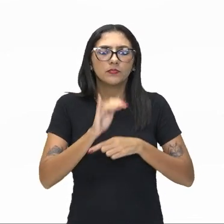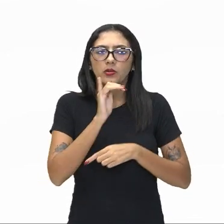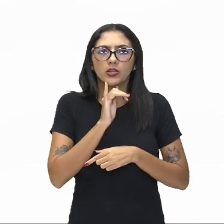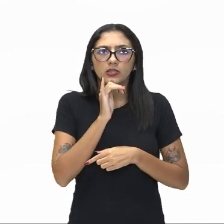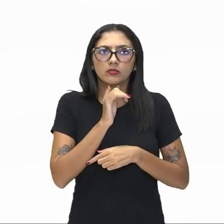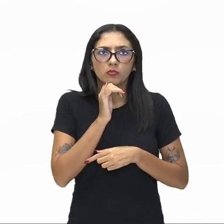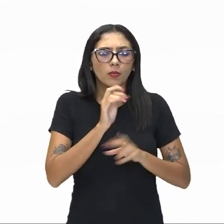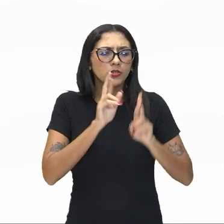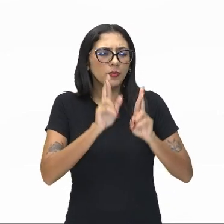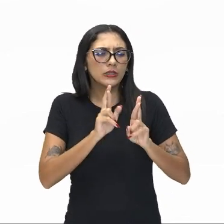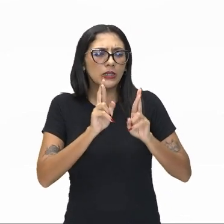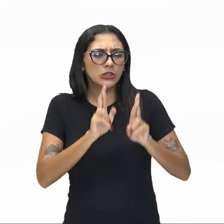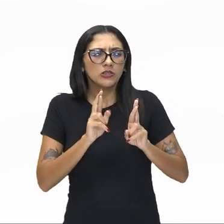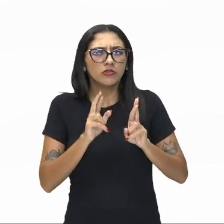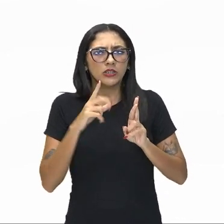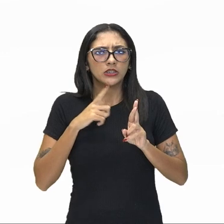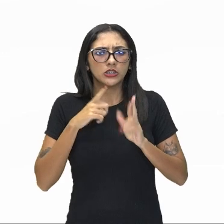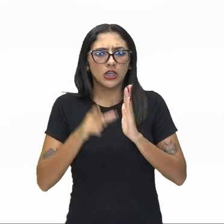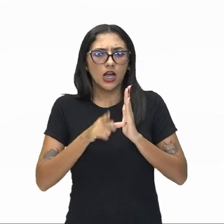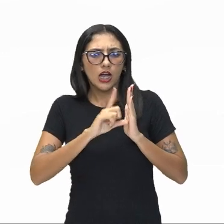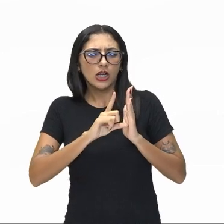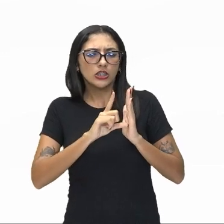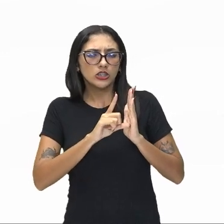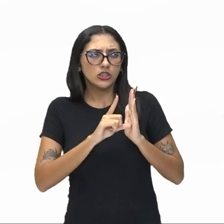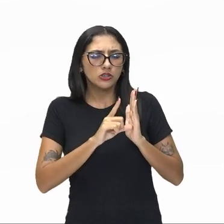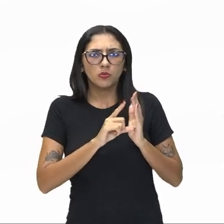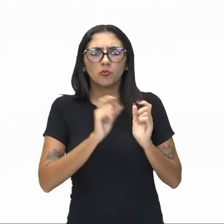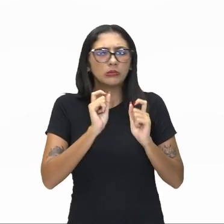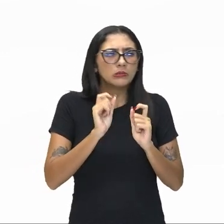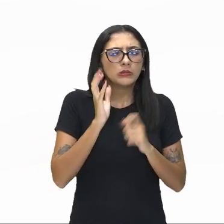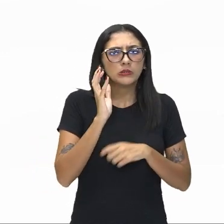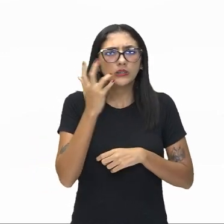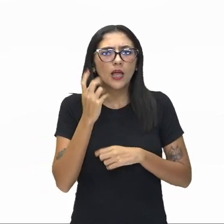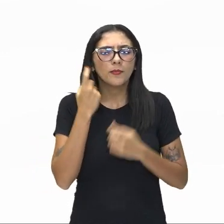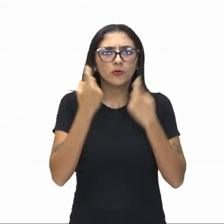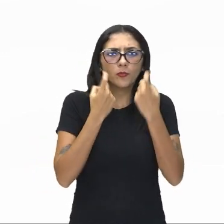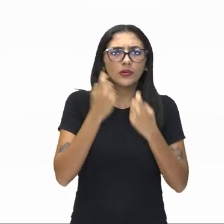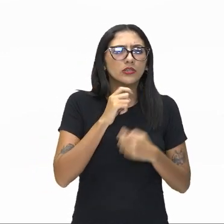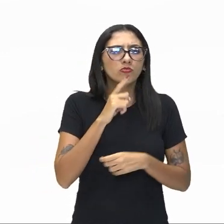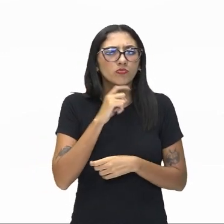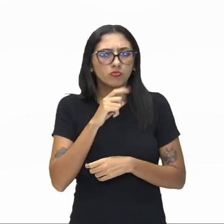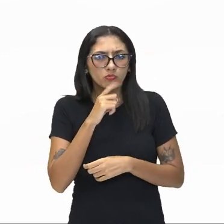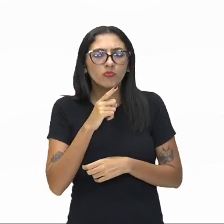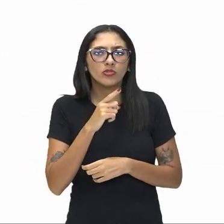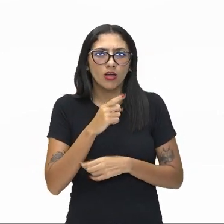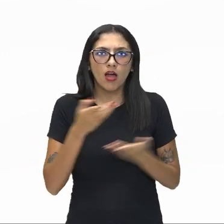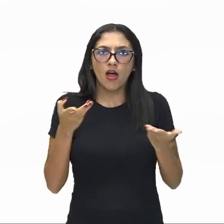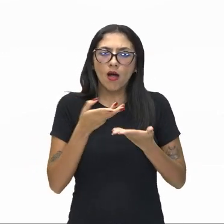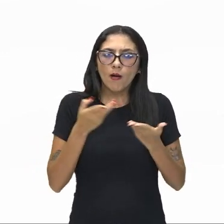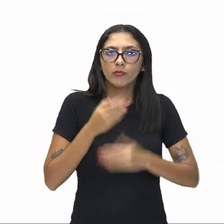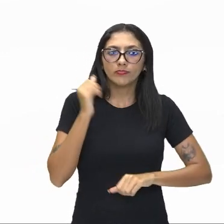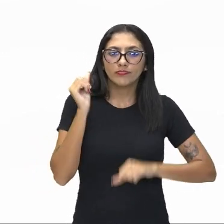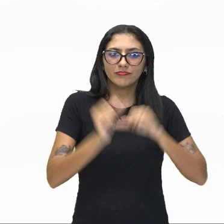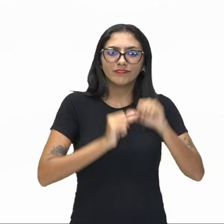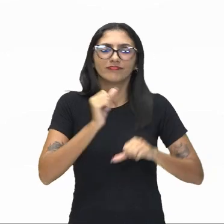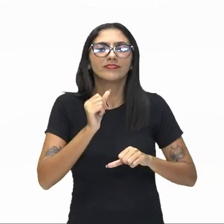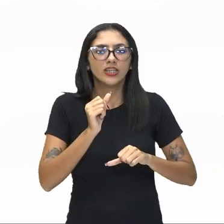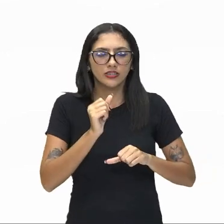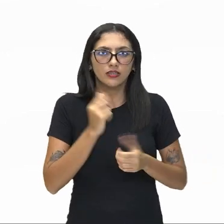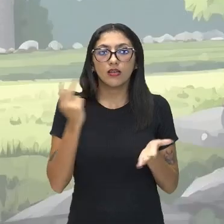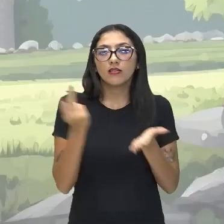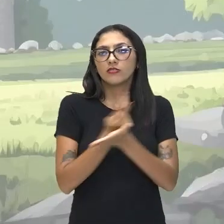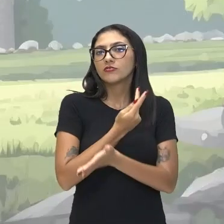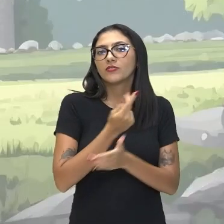Nesse trecho, o conflito passou e os personagens são inseridos em uma nova situação, tá? Então,